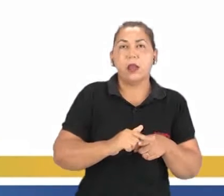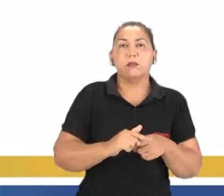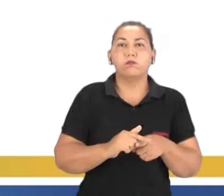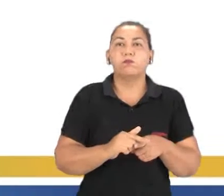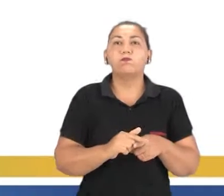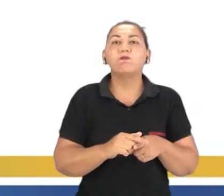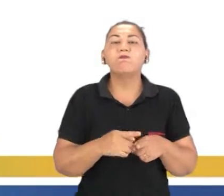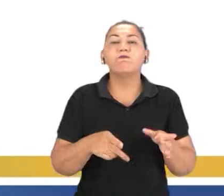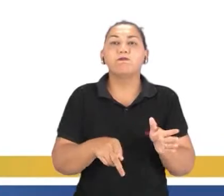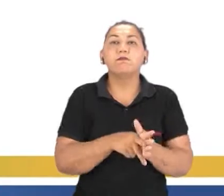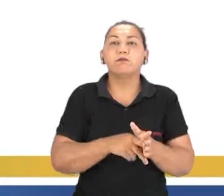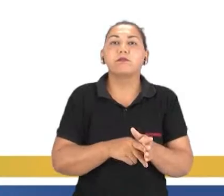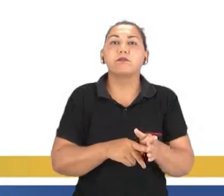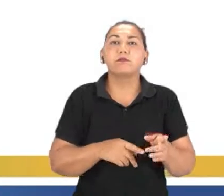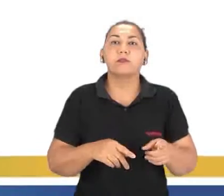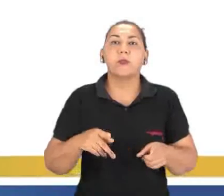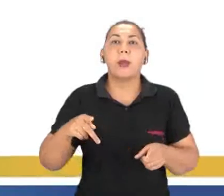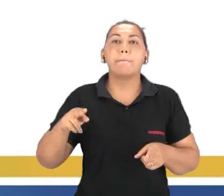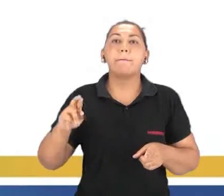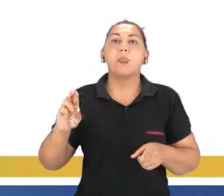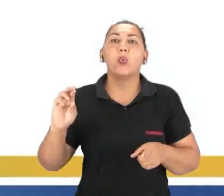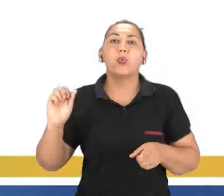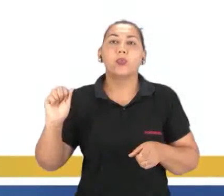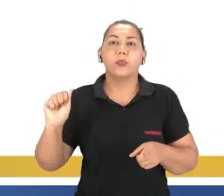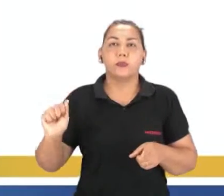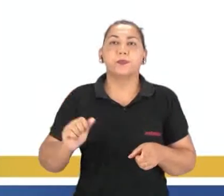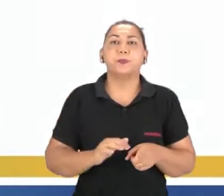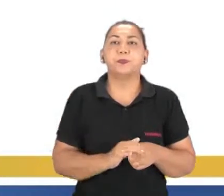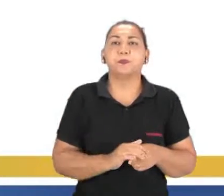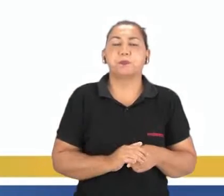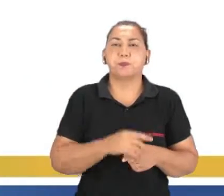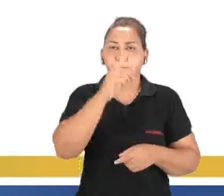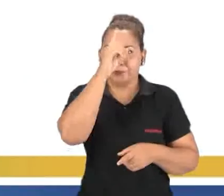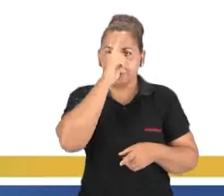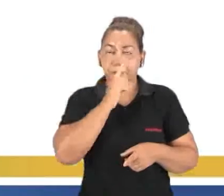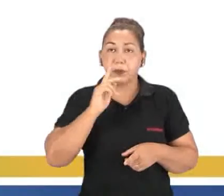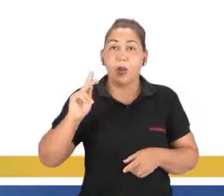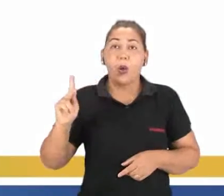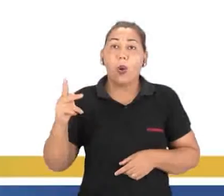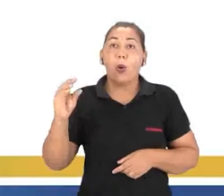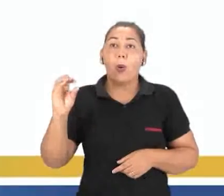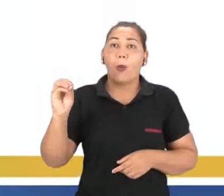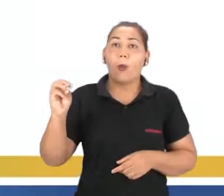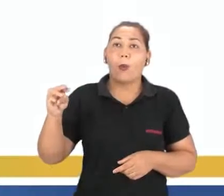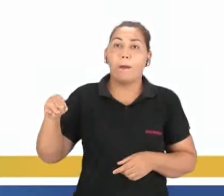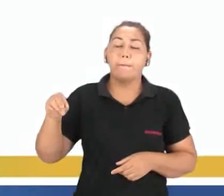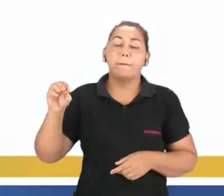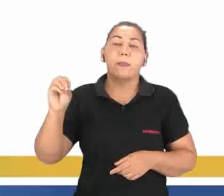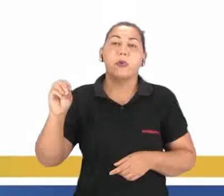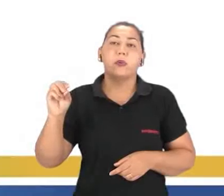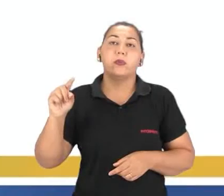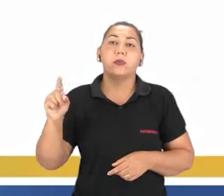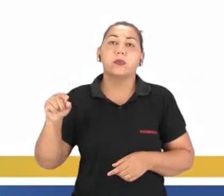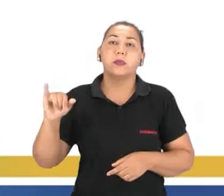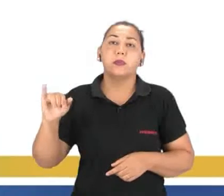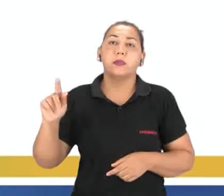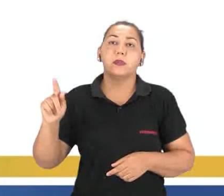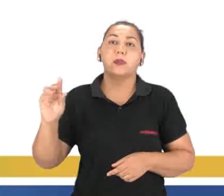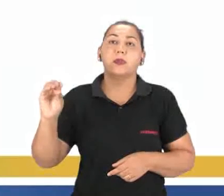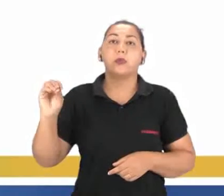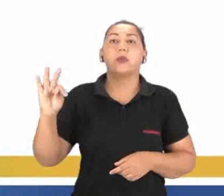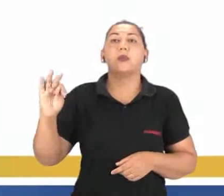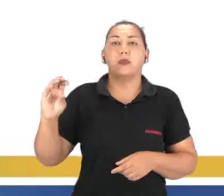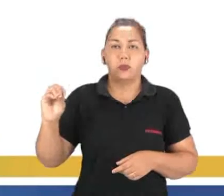os alelos relacionados à coloração amarela, eles eram homozigotos, dominantes, Vzão, Vzão, e quanto